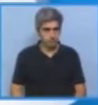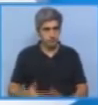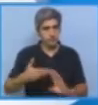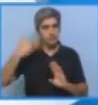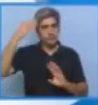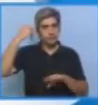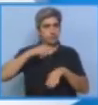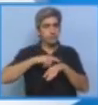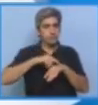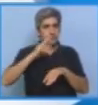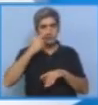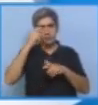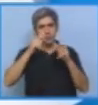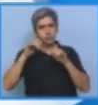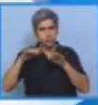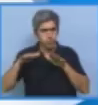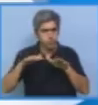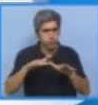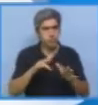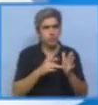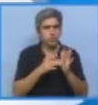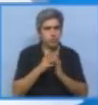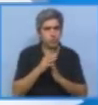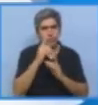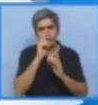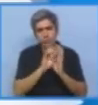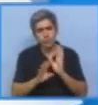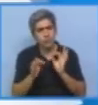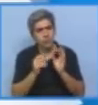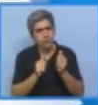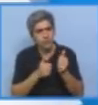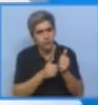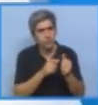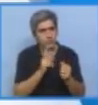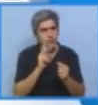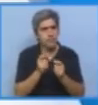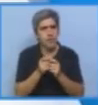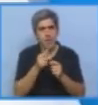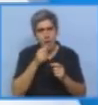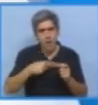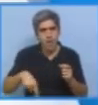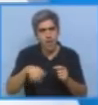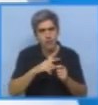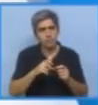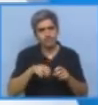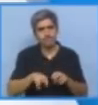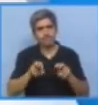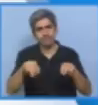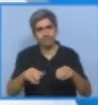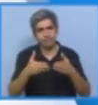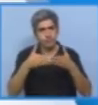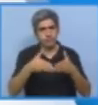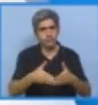Naquele tempo, quando a multidão viu que nem Jesus nem os seus discípulos estavam à beira do lago, subiram todos para as barcas e foram